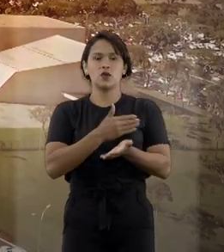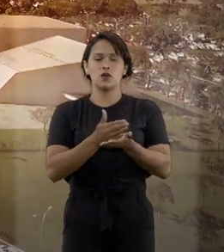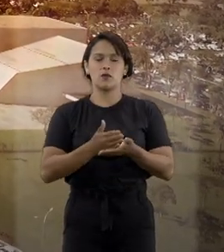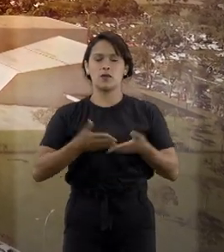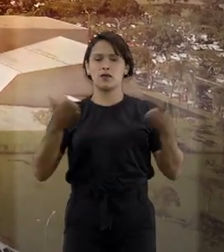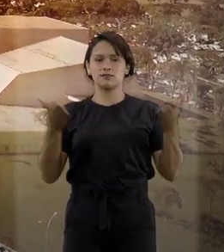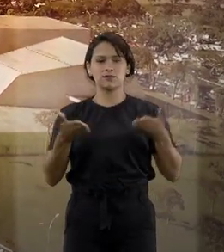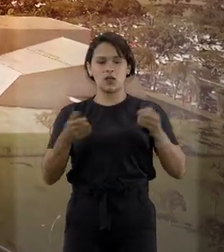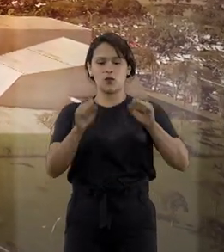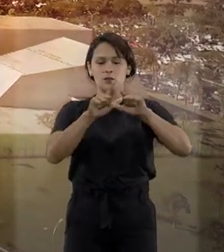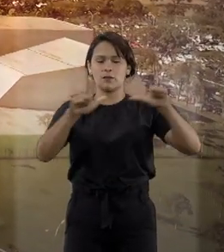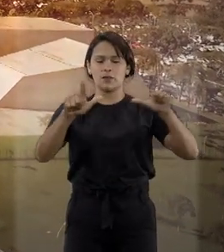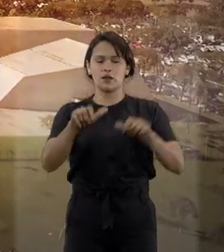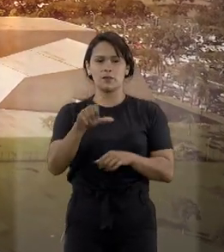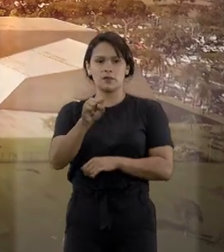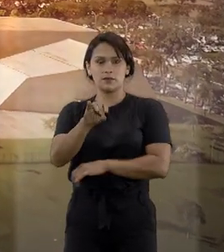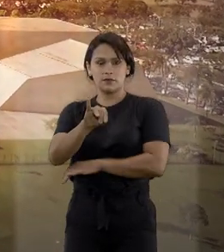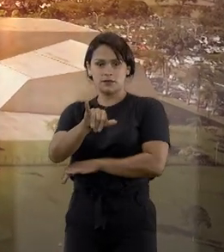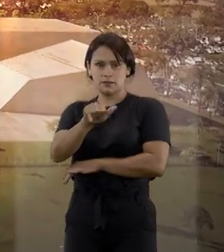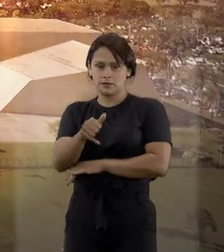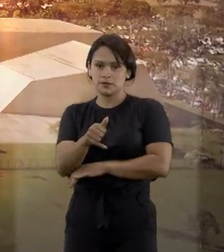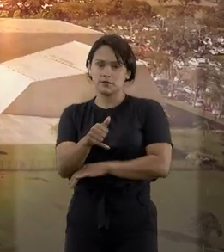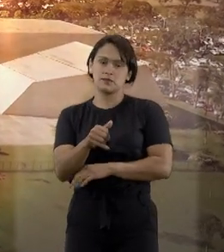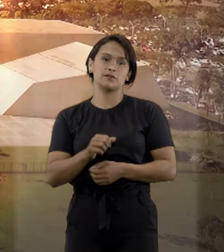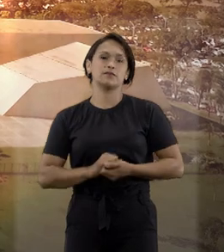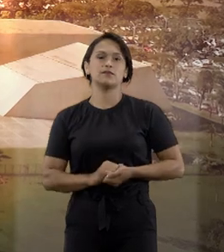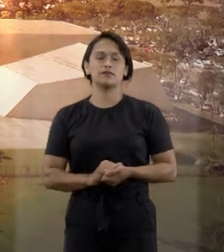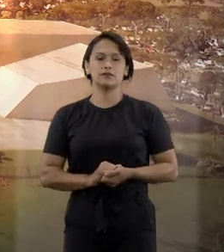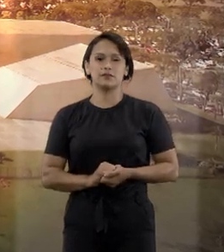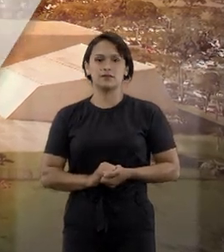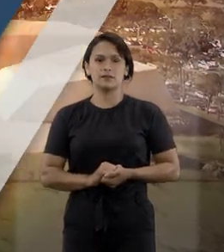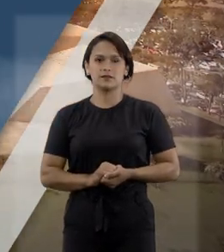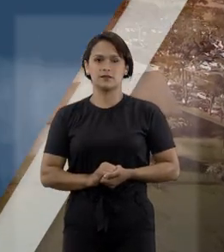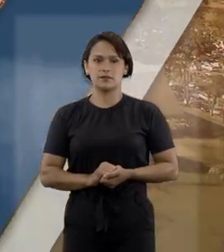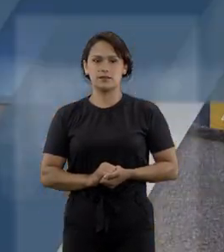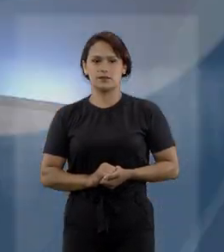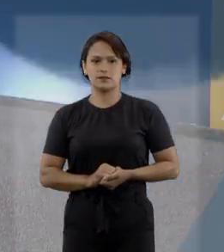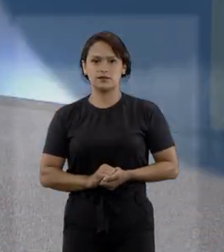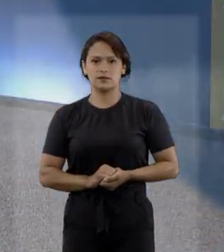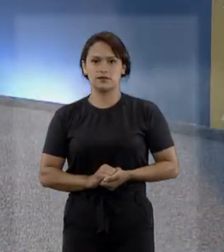Começa agora o programa do Superior Tribunal de Justiça.